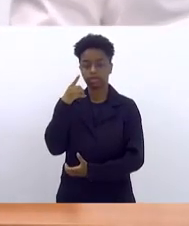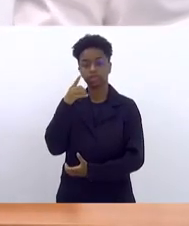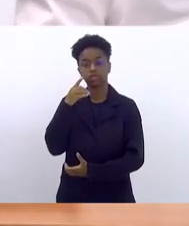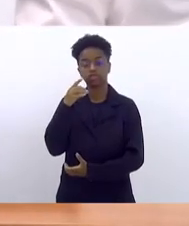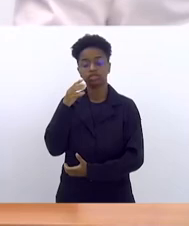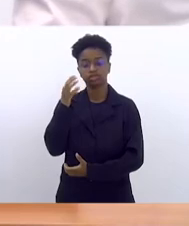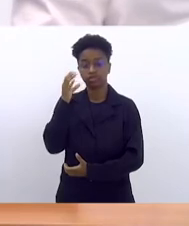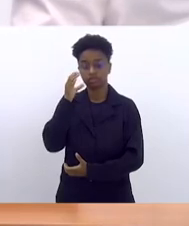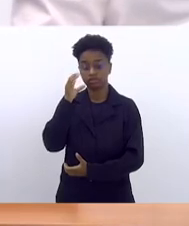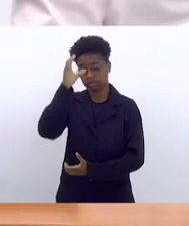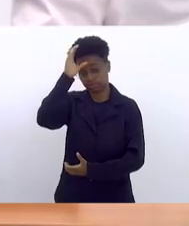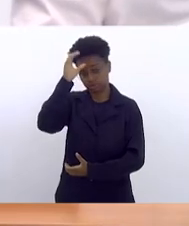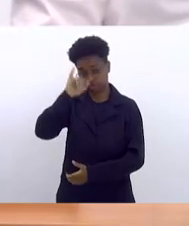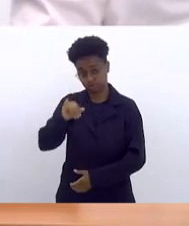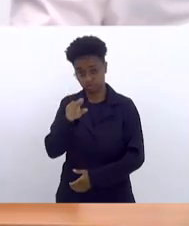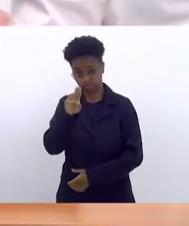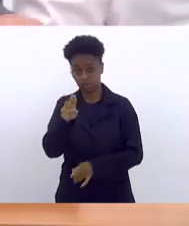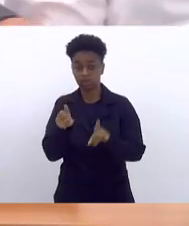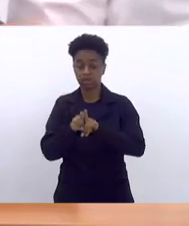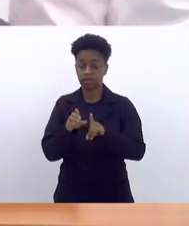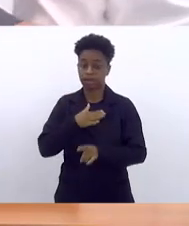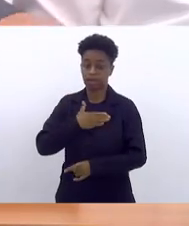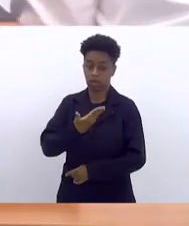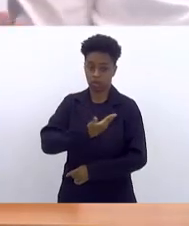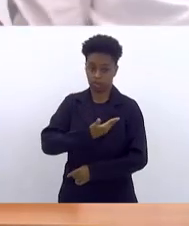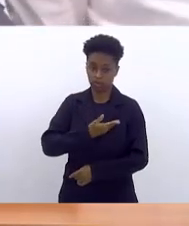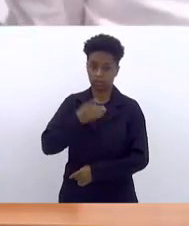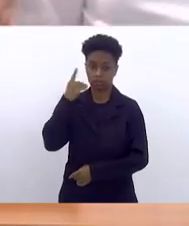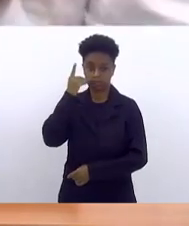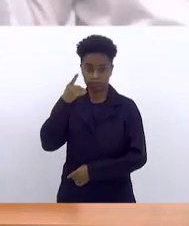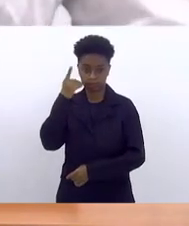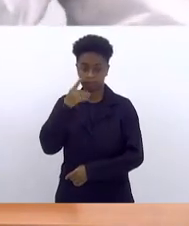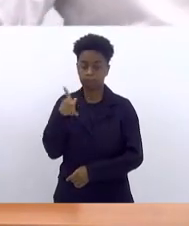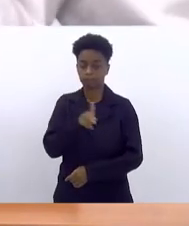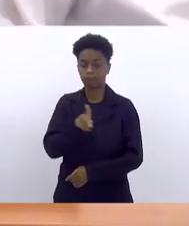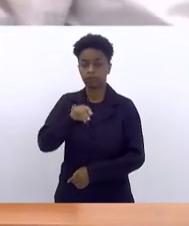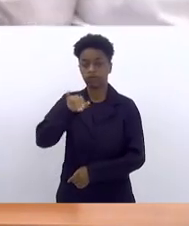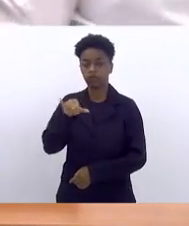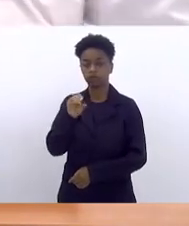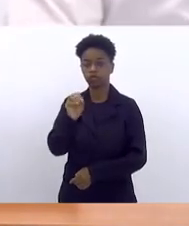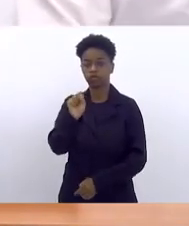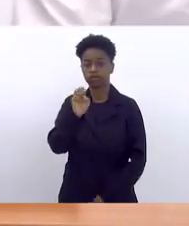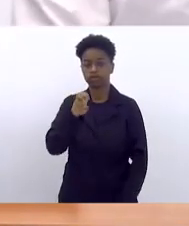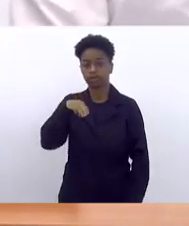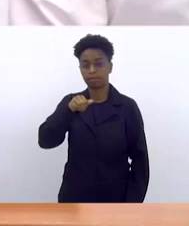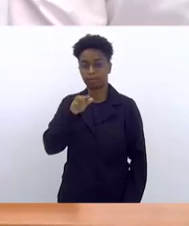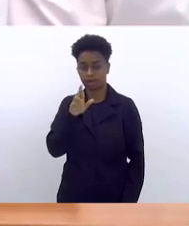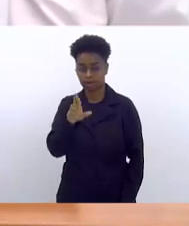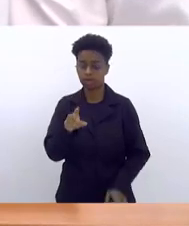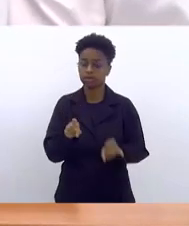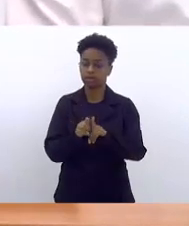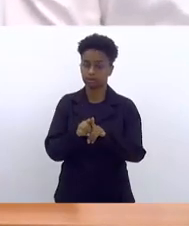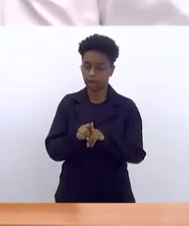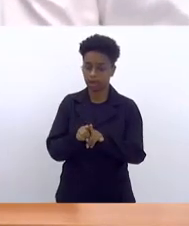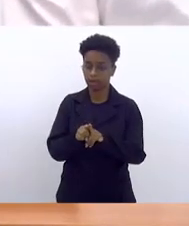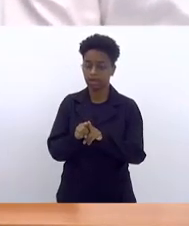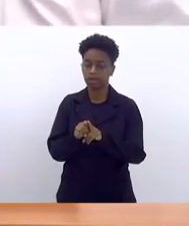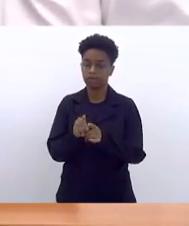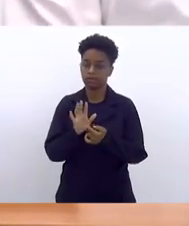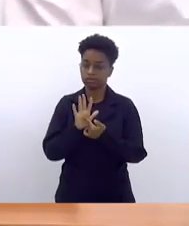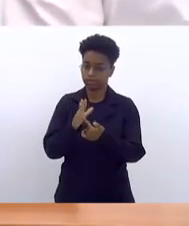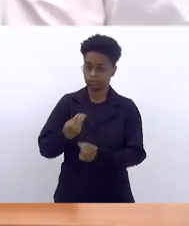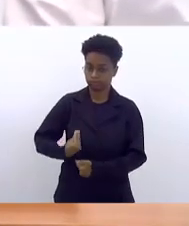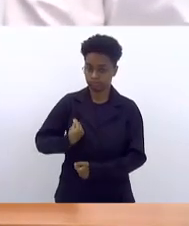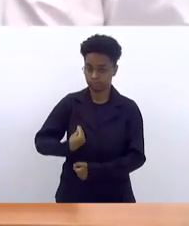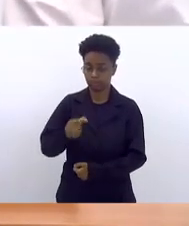registro aqui também a presença do meu amigo deputado professor José Mar registro aqui também a presença